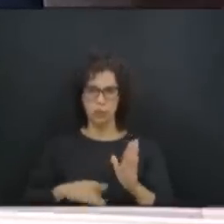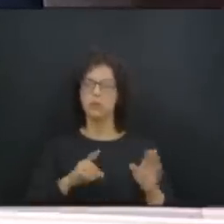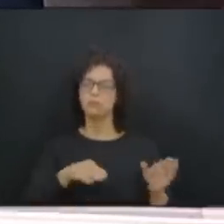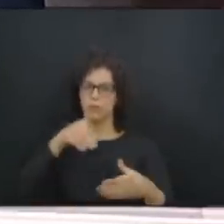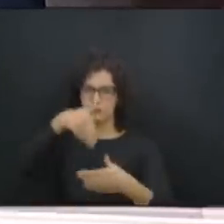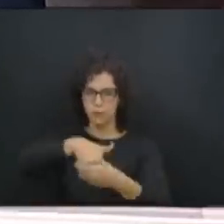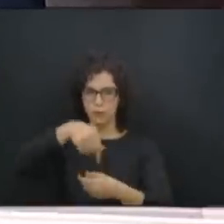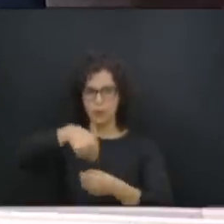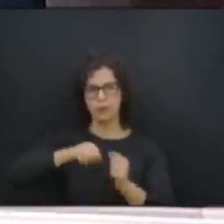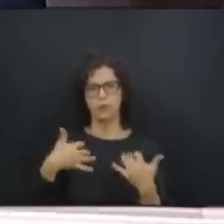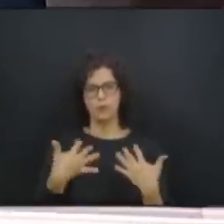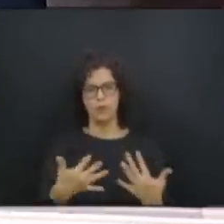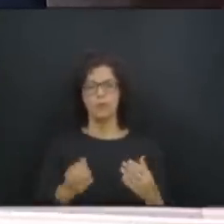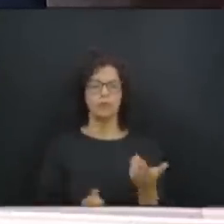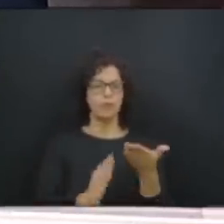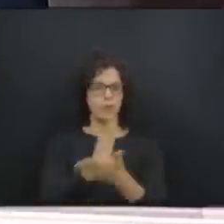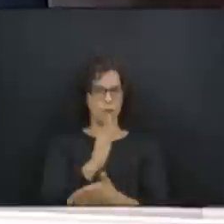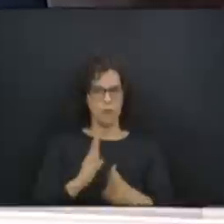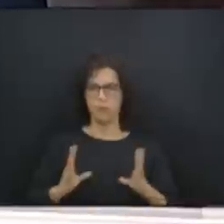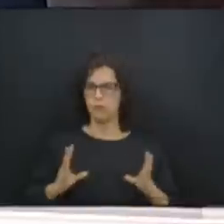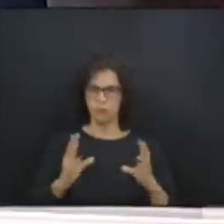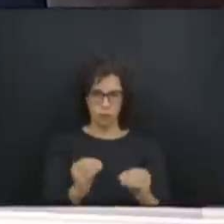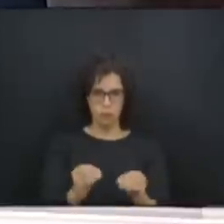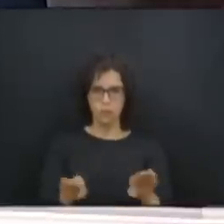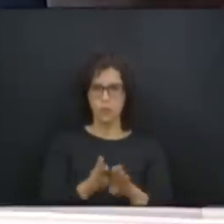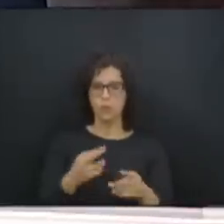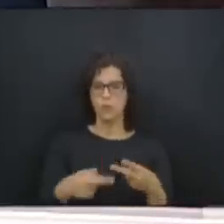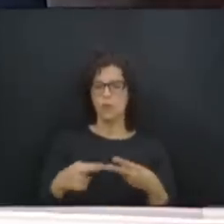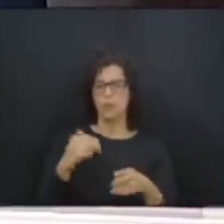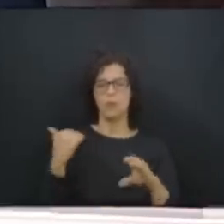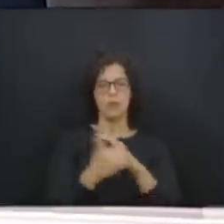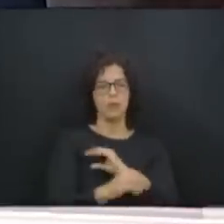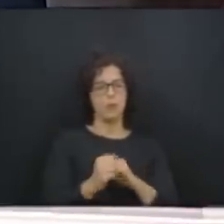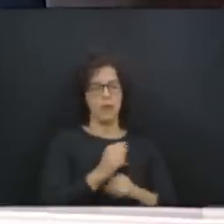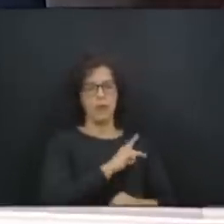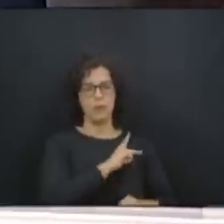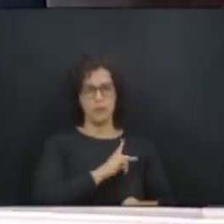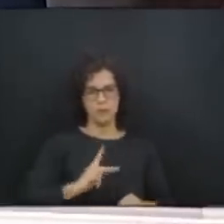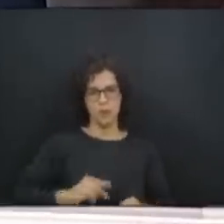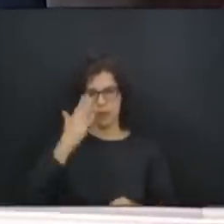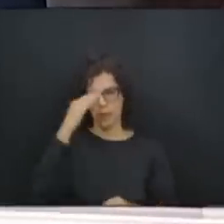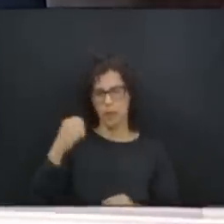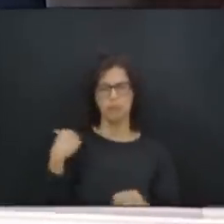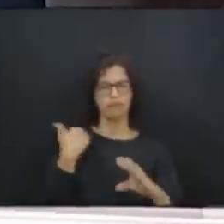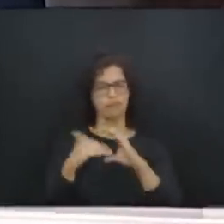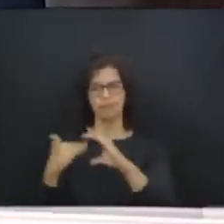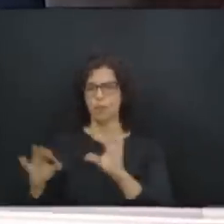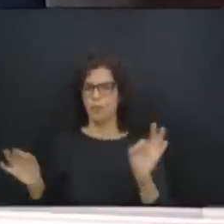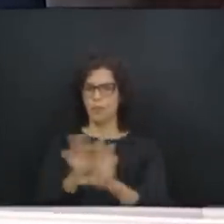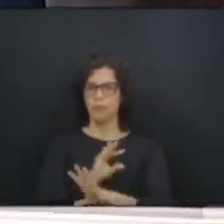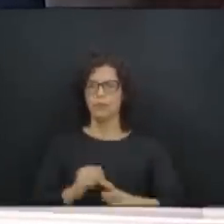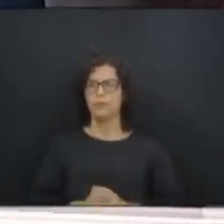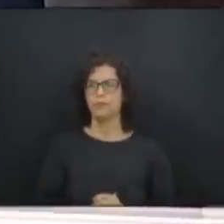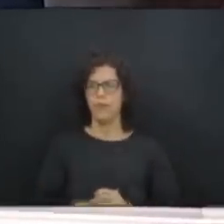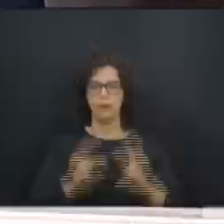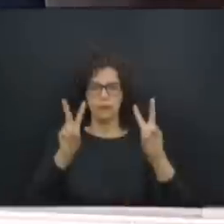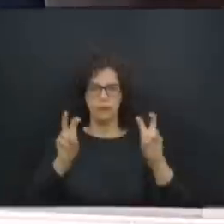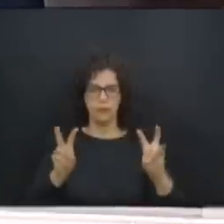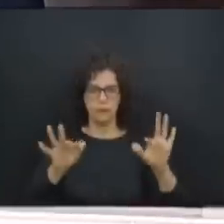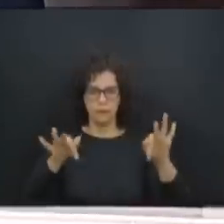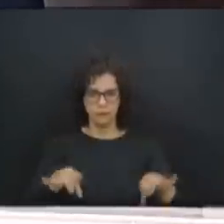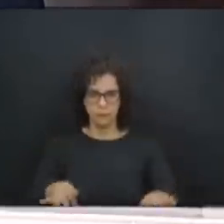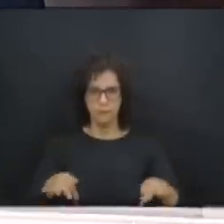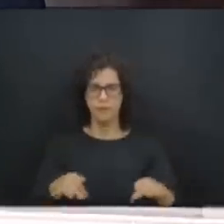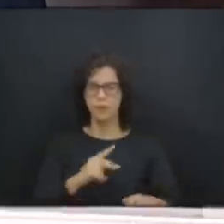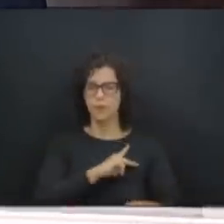da sessão submetido ao plenário foram aprovado eu sei que elementos submetidos a apreciação do presidente foram devidamente despachados nada